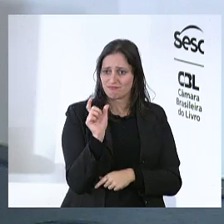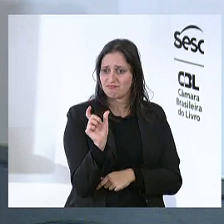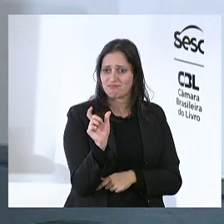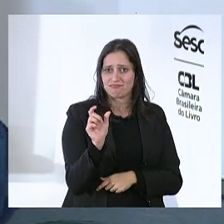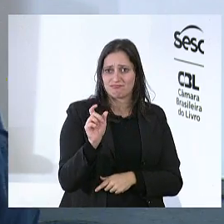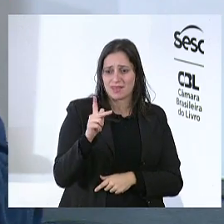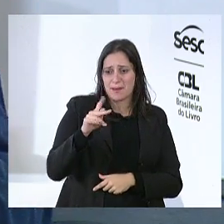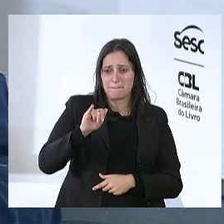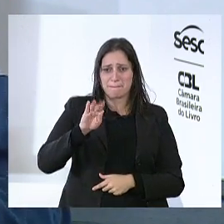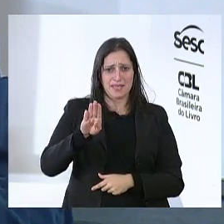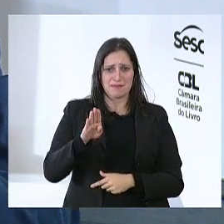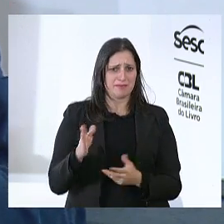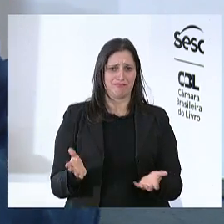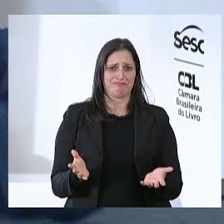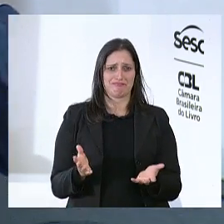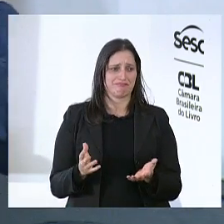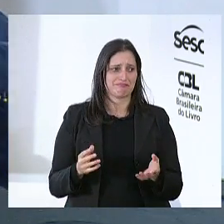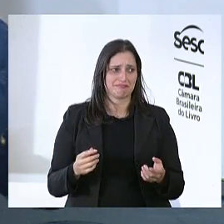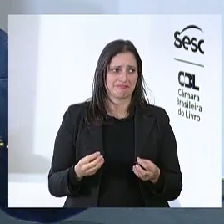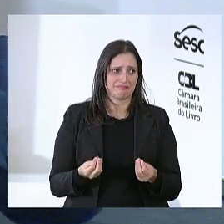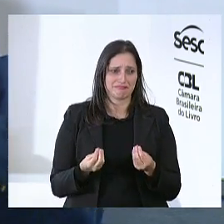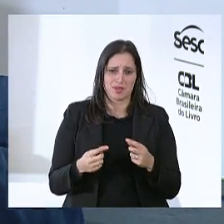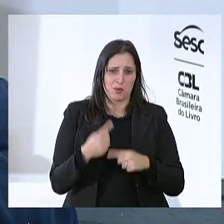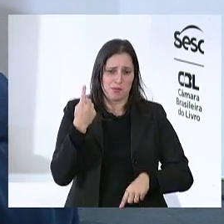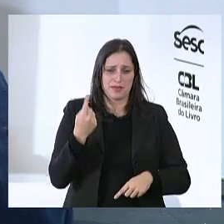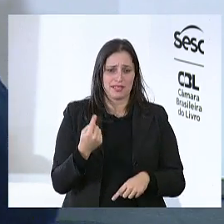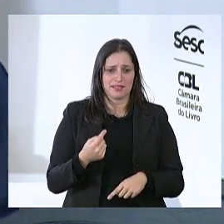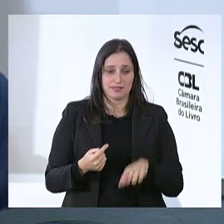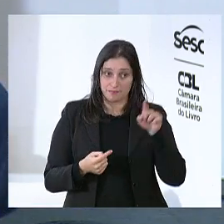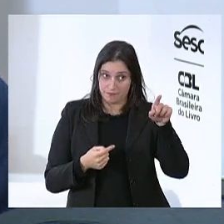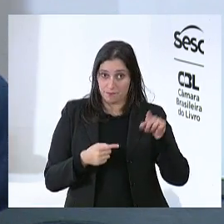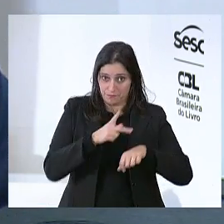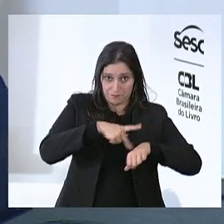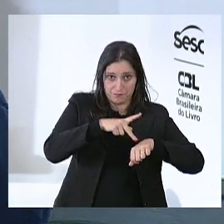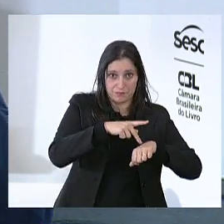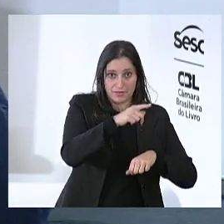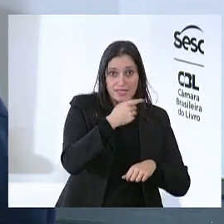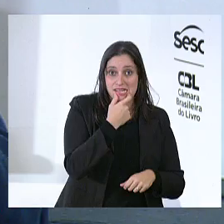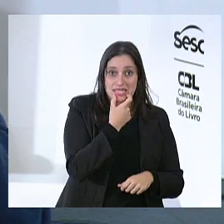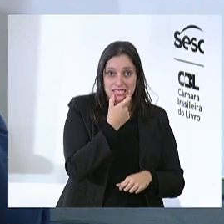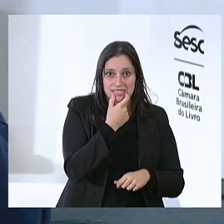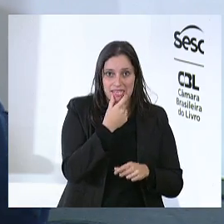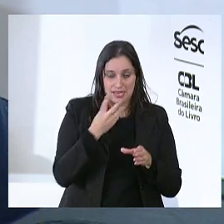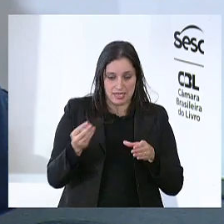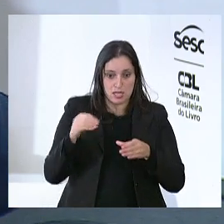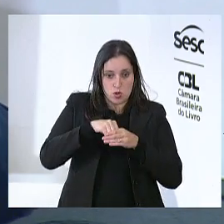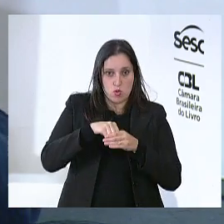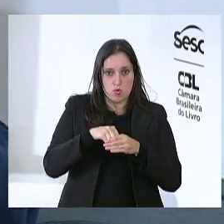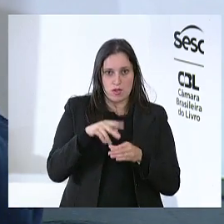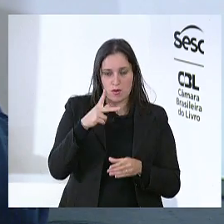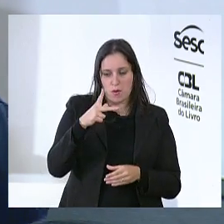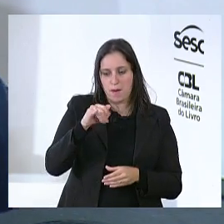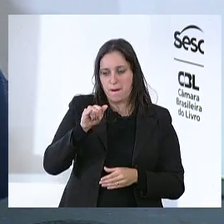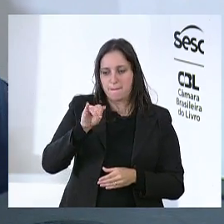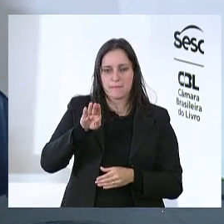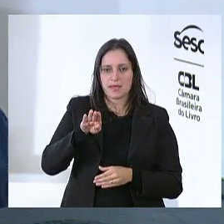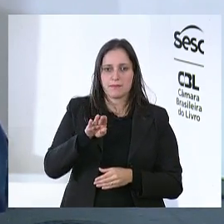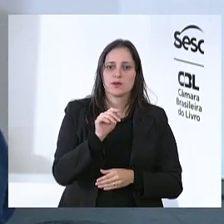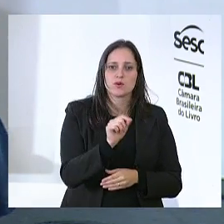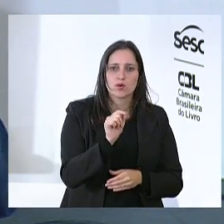A Inglaterra, o que fez para melhorar um pouquinho a coisa? Incluiu no PIB uma estimativa do valor